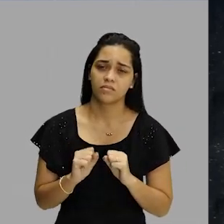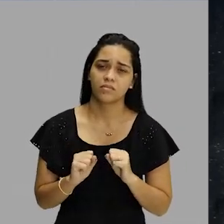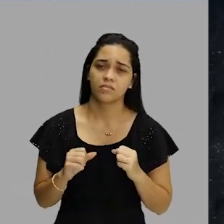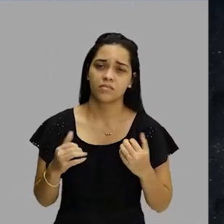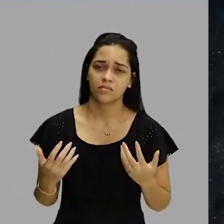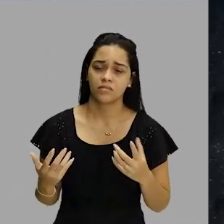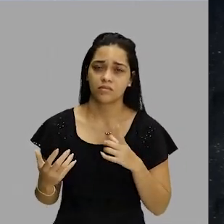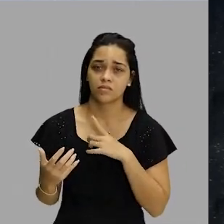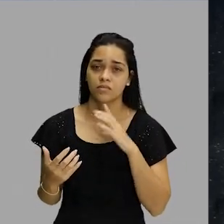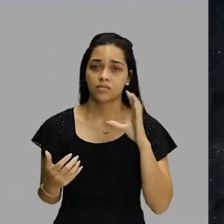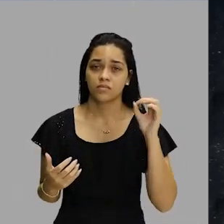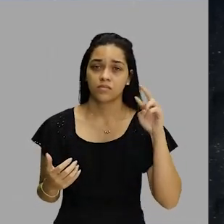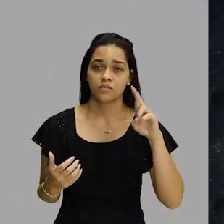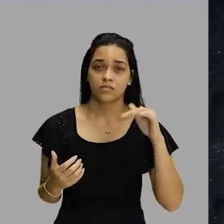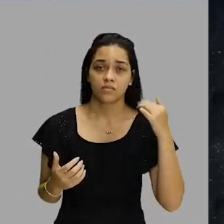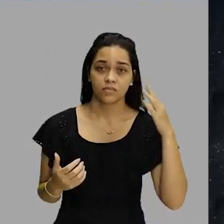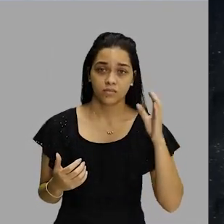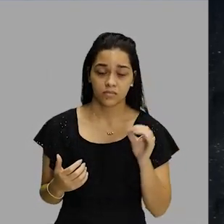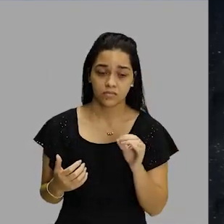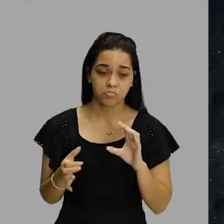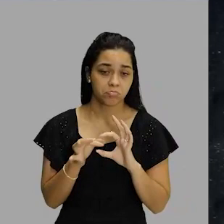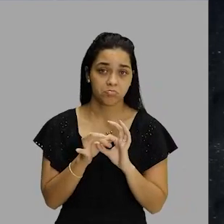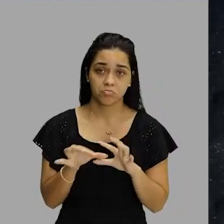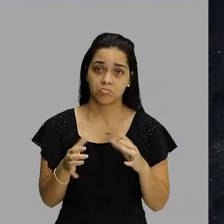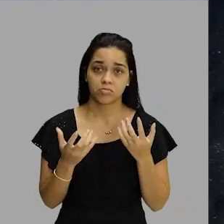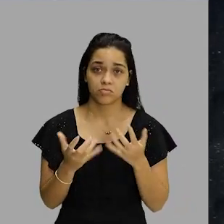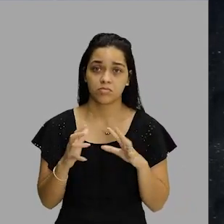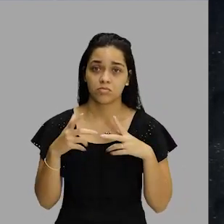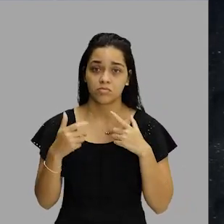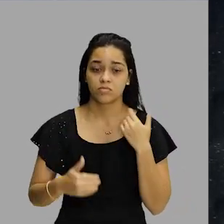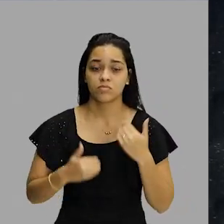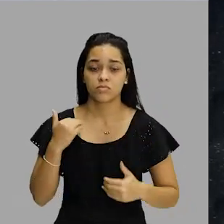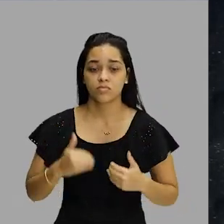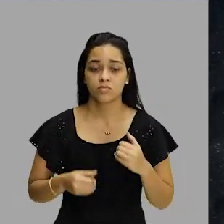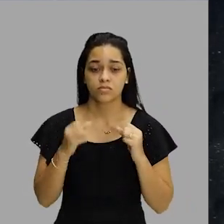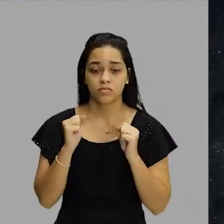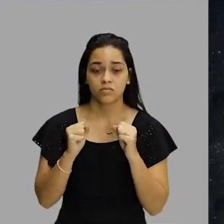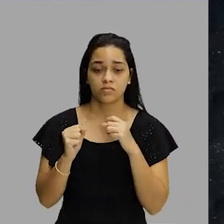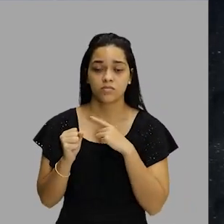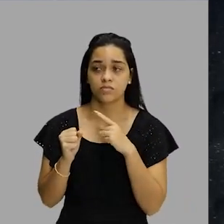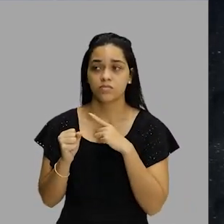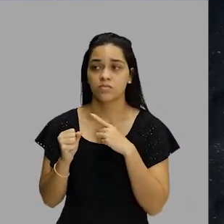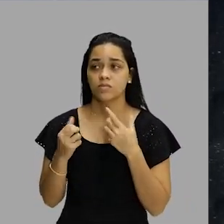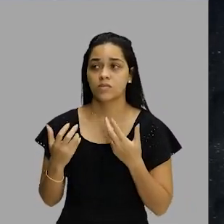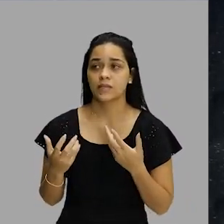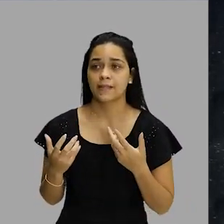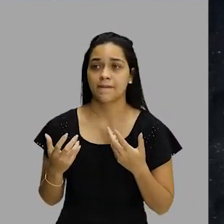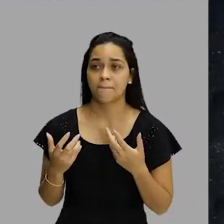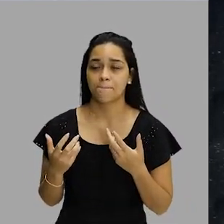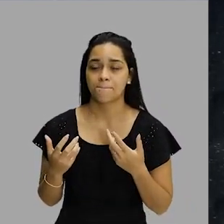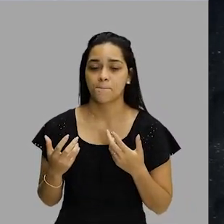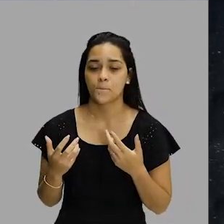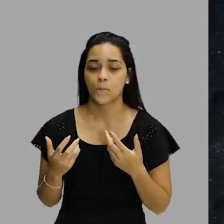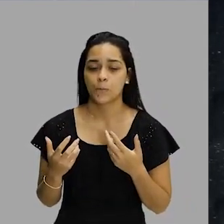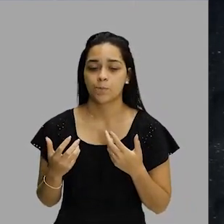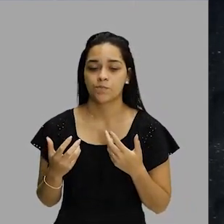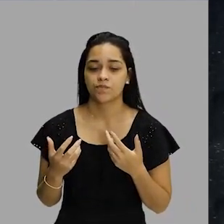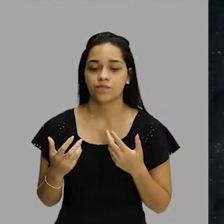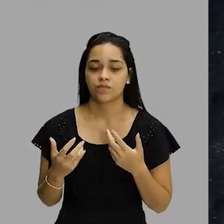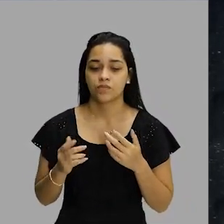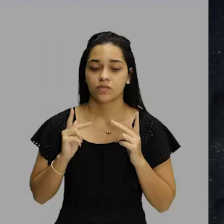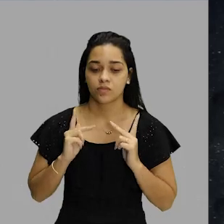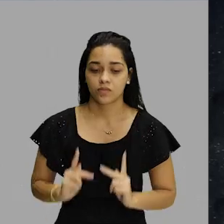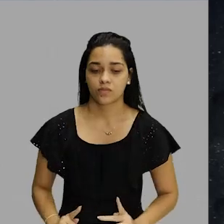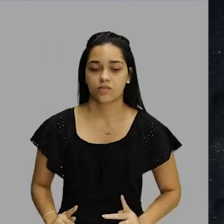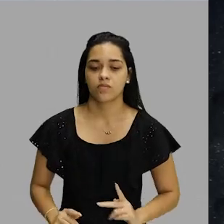ter uma contração involuntária em todo o seu corpo e pode adquirir esse tipo de